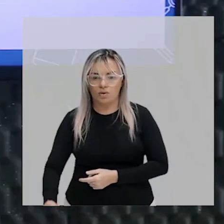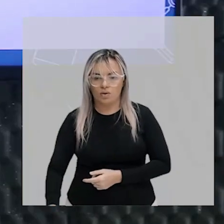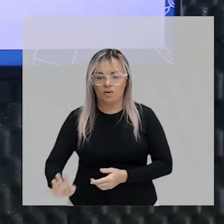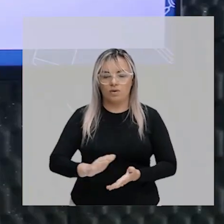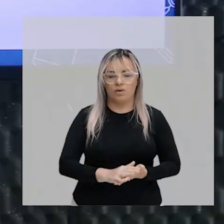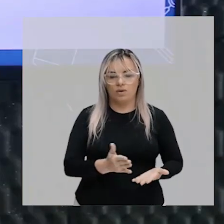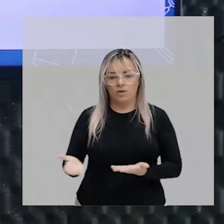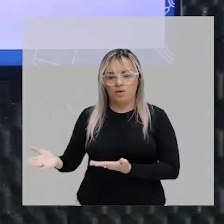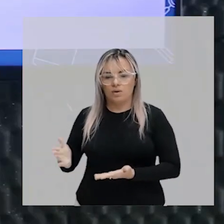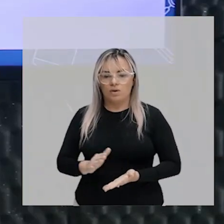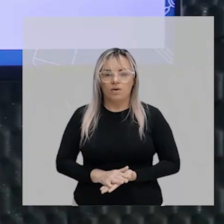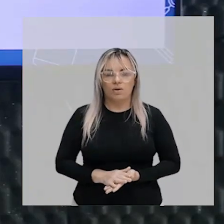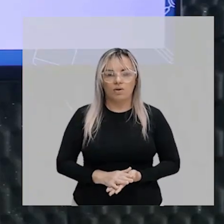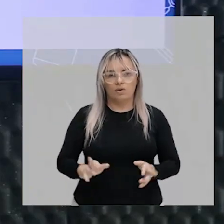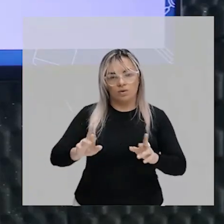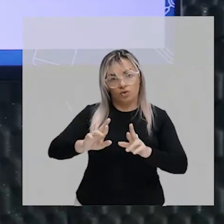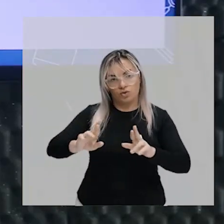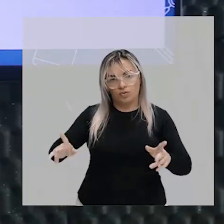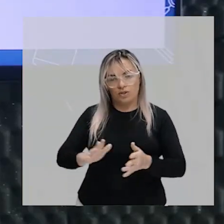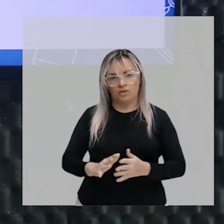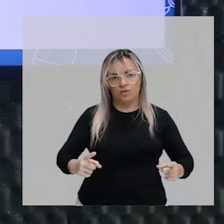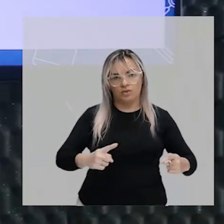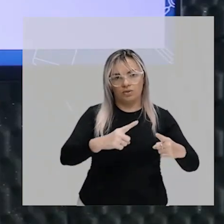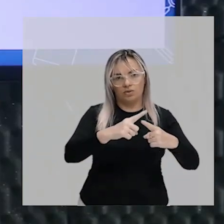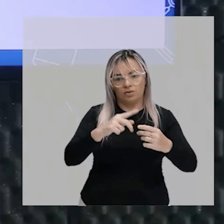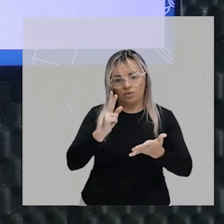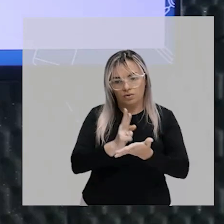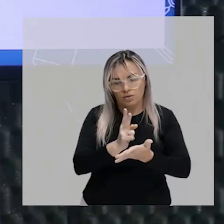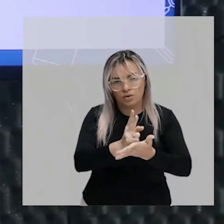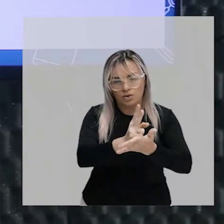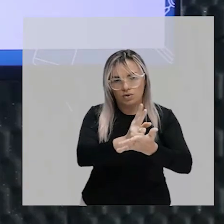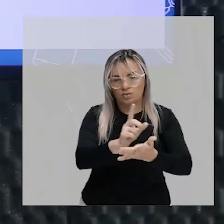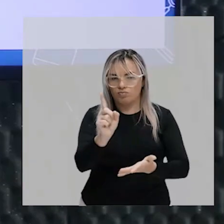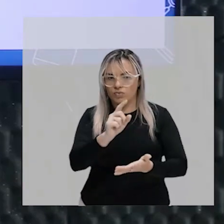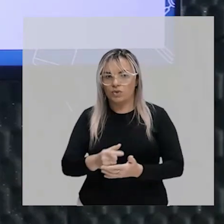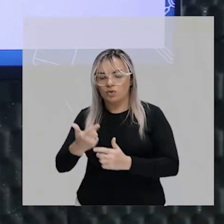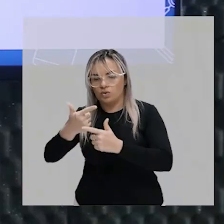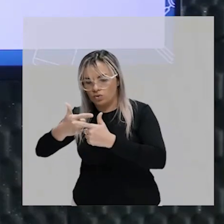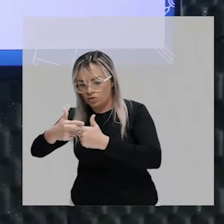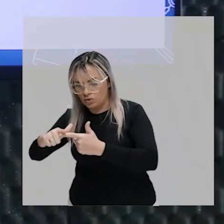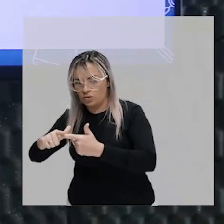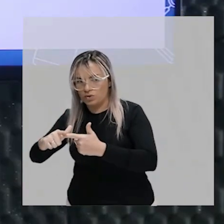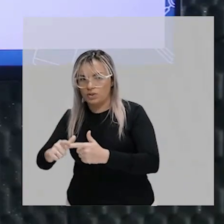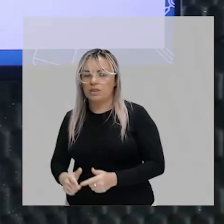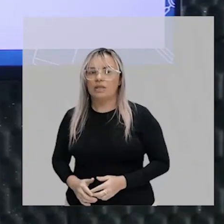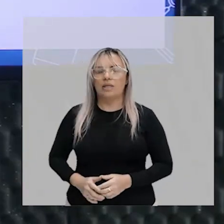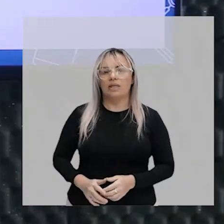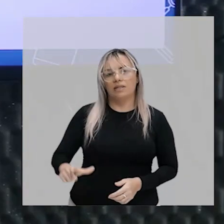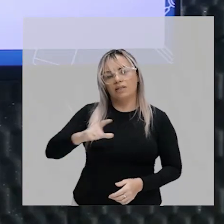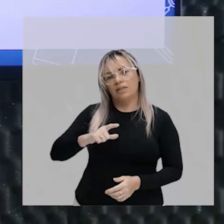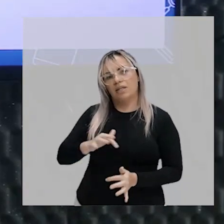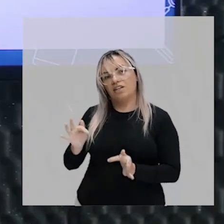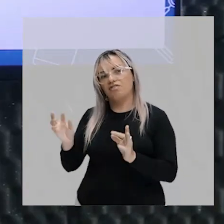né diferente dos múltiplos que é infinito aqui não nos divisores ele é finito tá bom